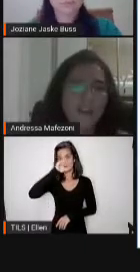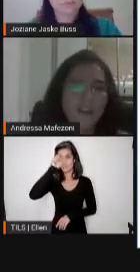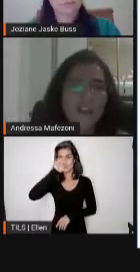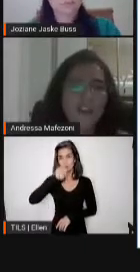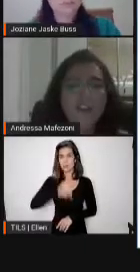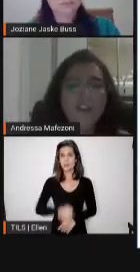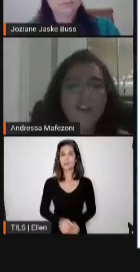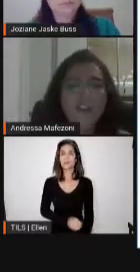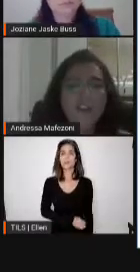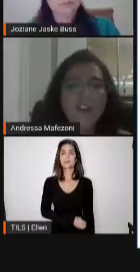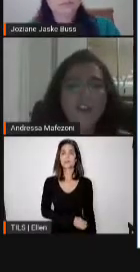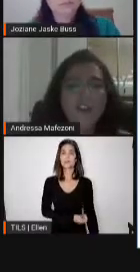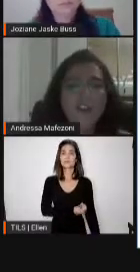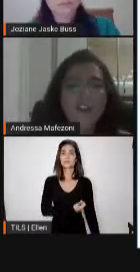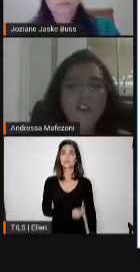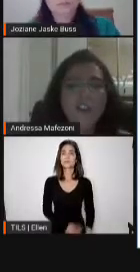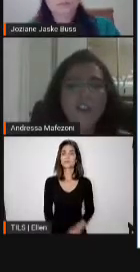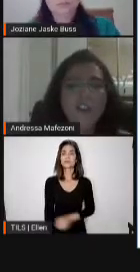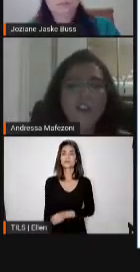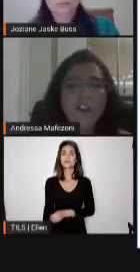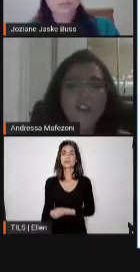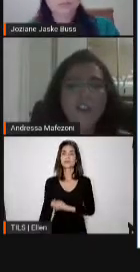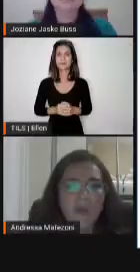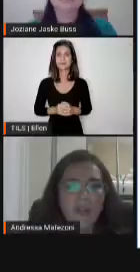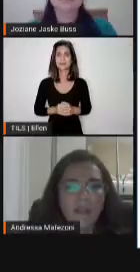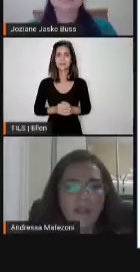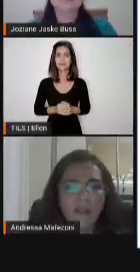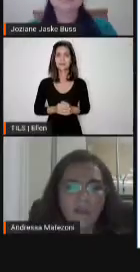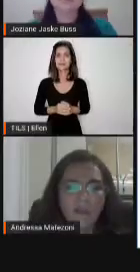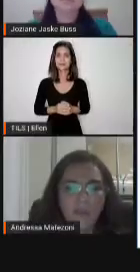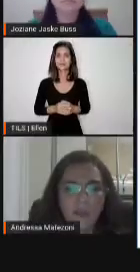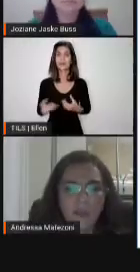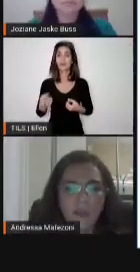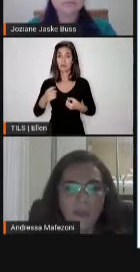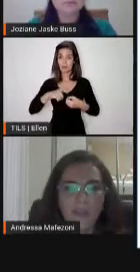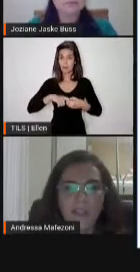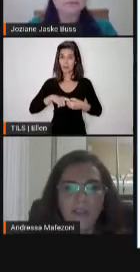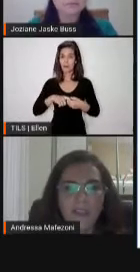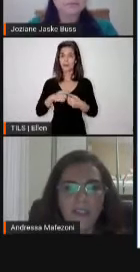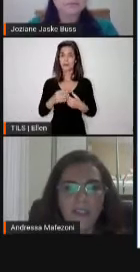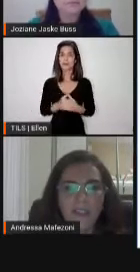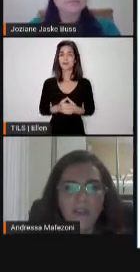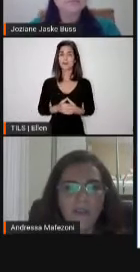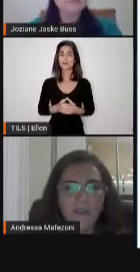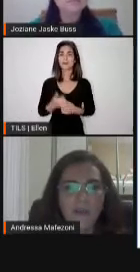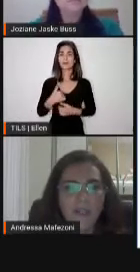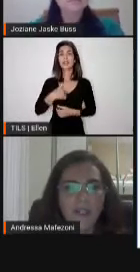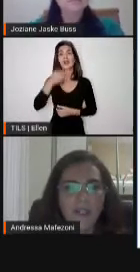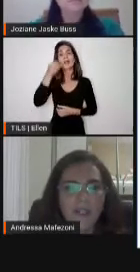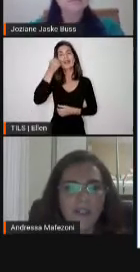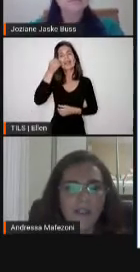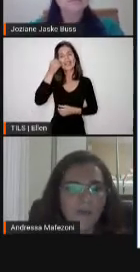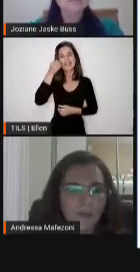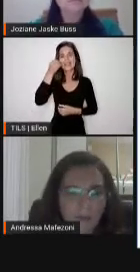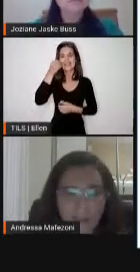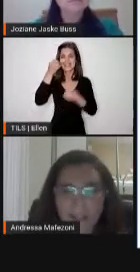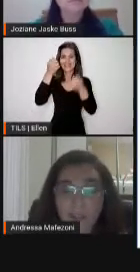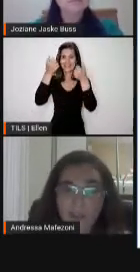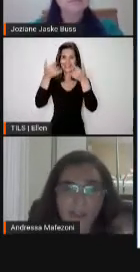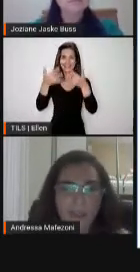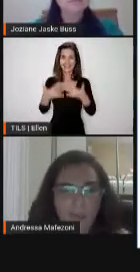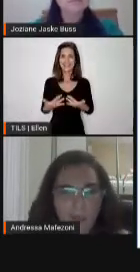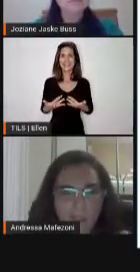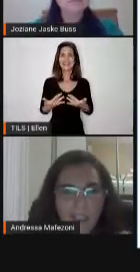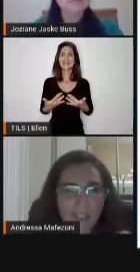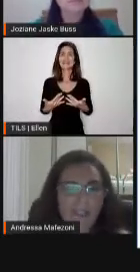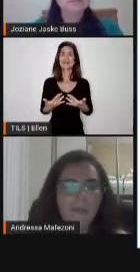alunos, né, que a gente chamava de cidades locais. Então, o que eu estava tentando né, dizer